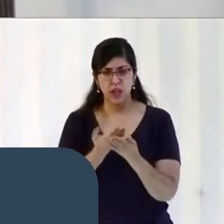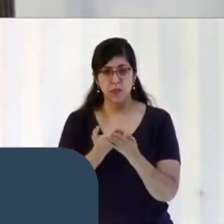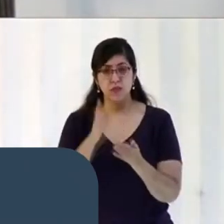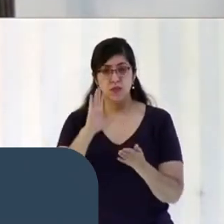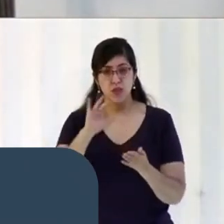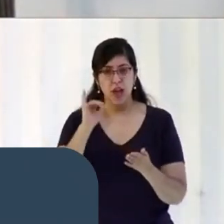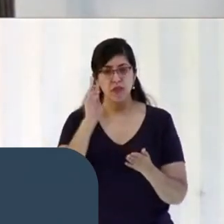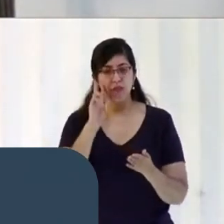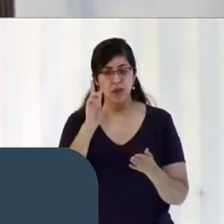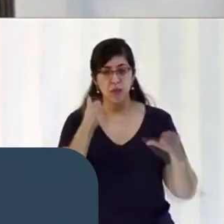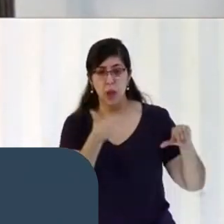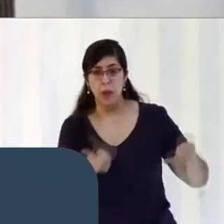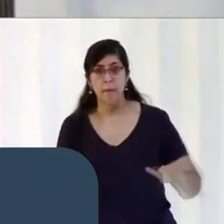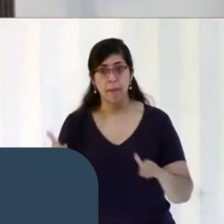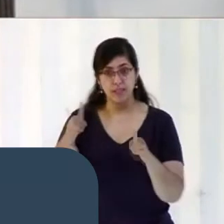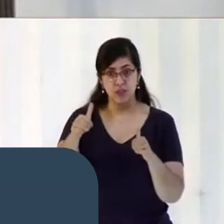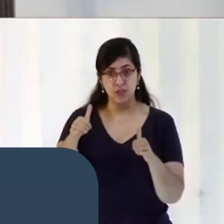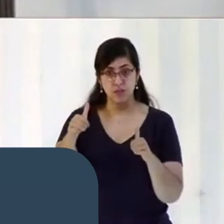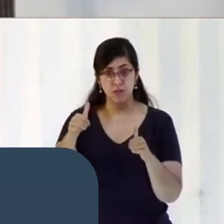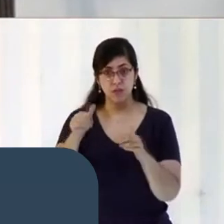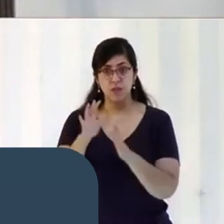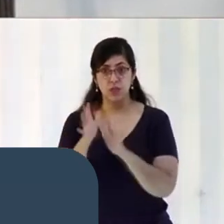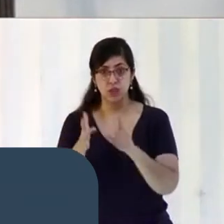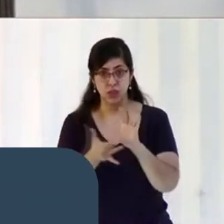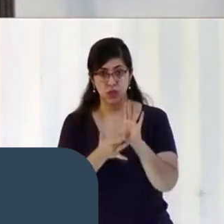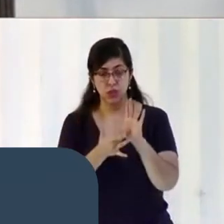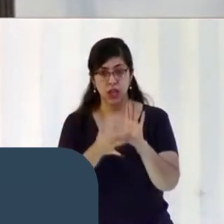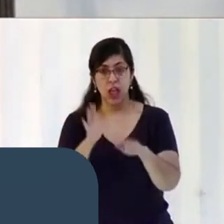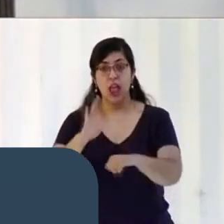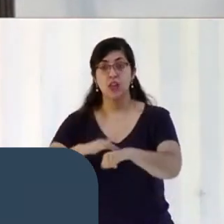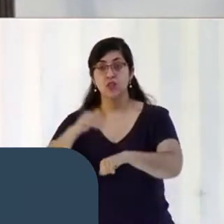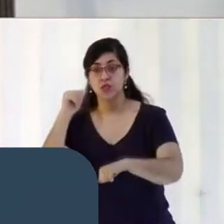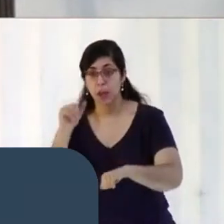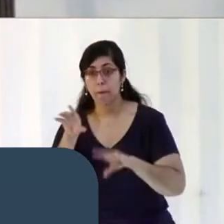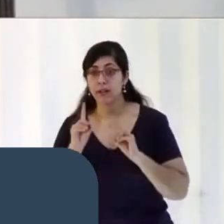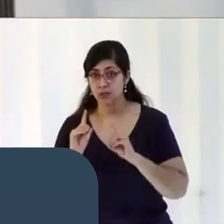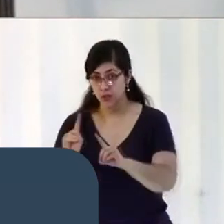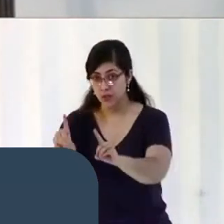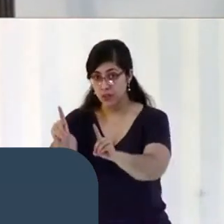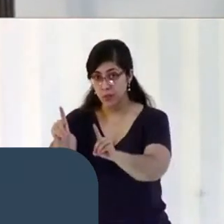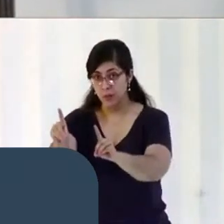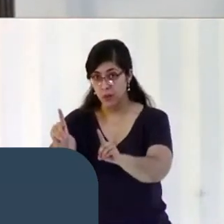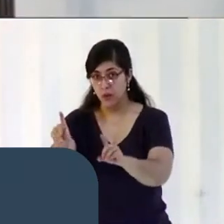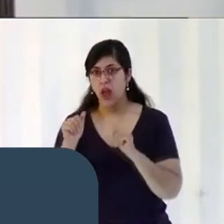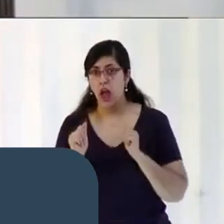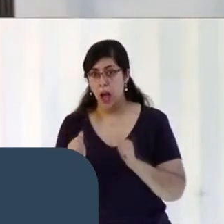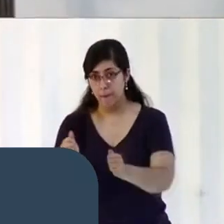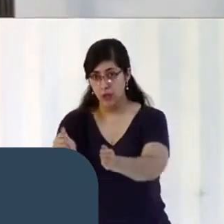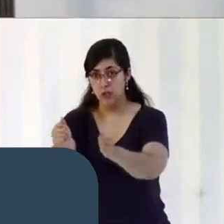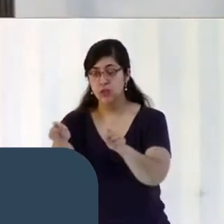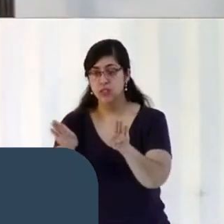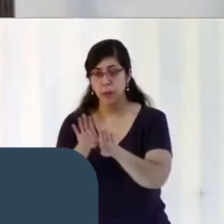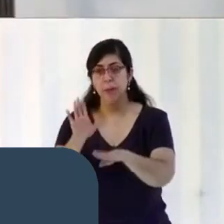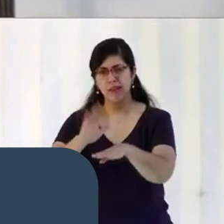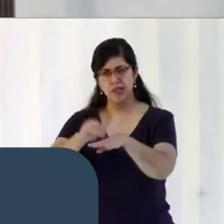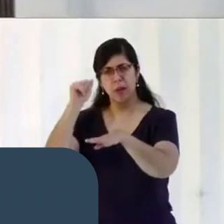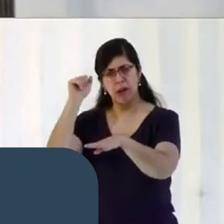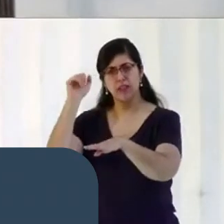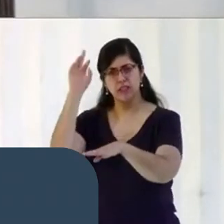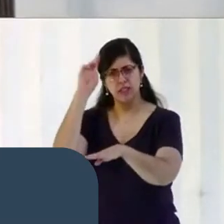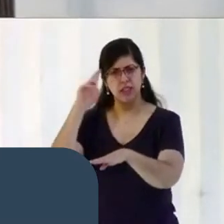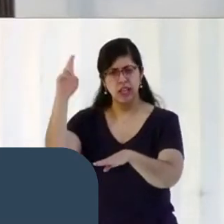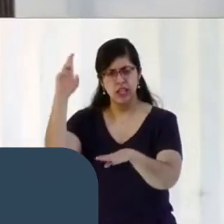de Jesus, e hoje o chamado dos discípulos, dos apóstolos e dos discípulos, bem como um chamado estendido